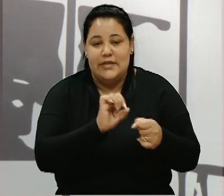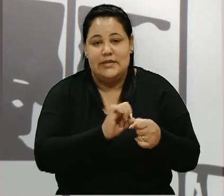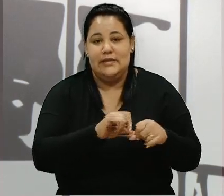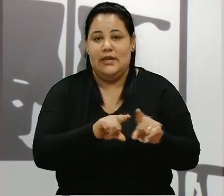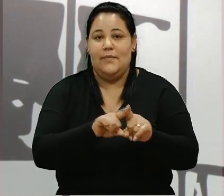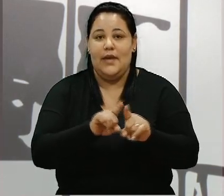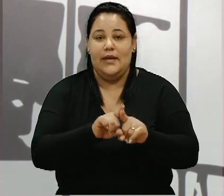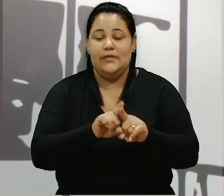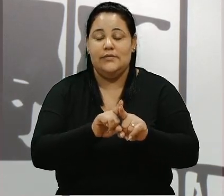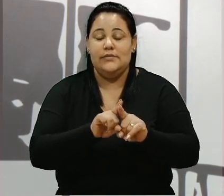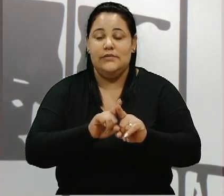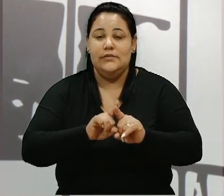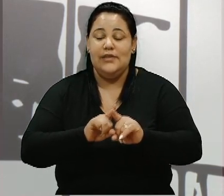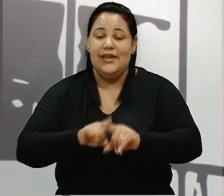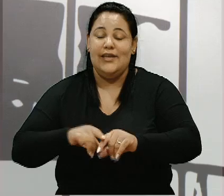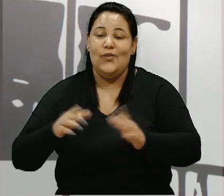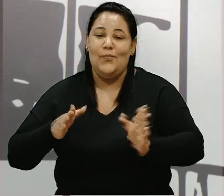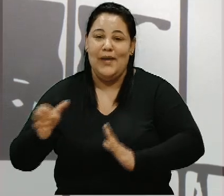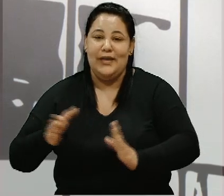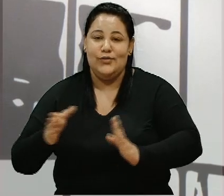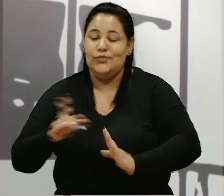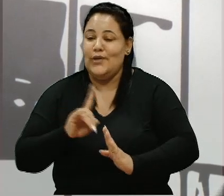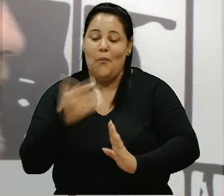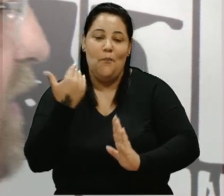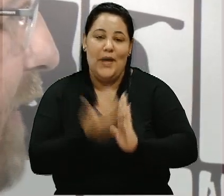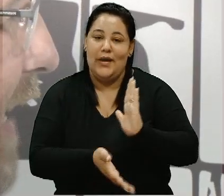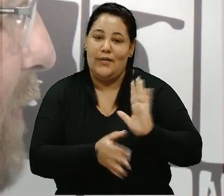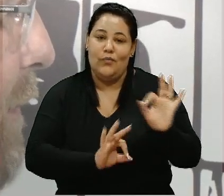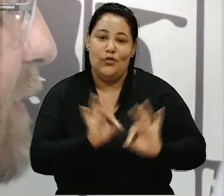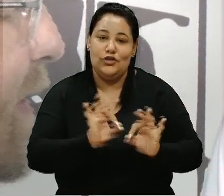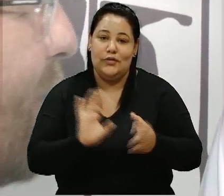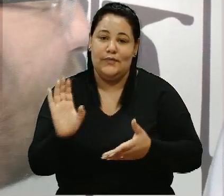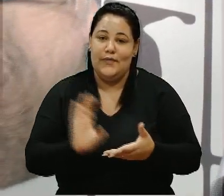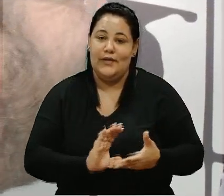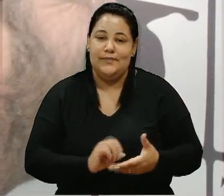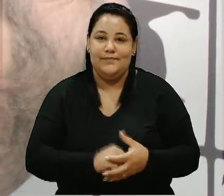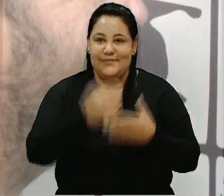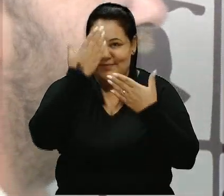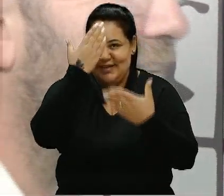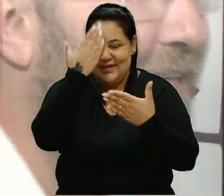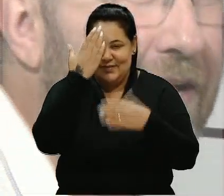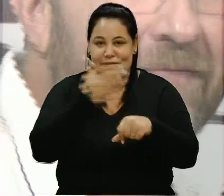e que os prazos não sejam perdidos. Presidente, obrigado pela participação. Bom trabalho. Tamo junto.